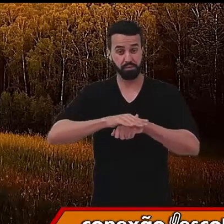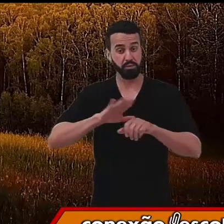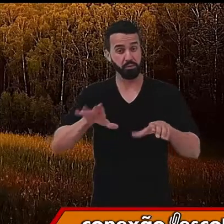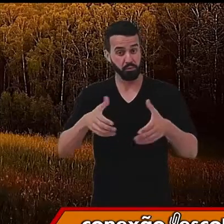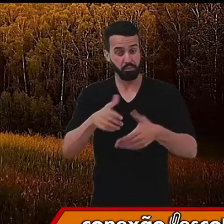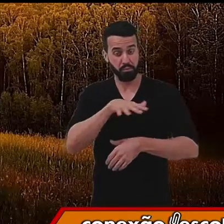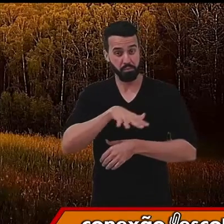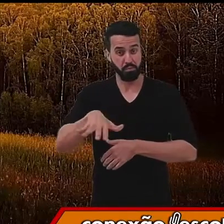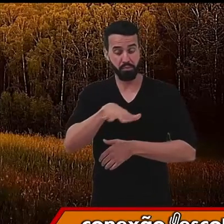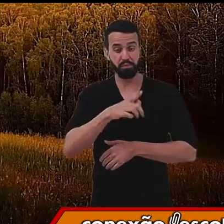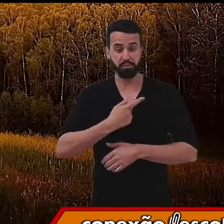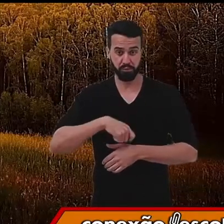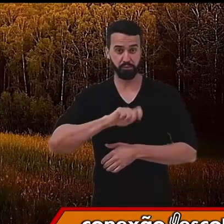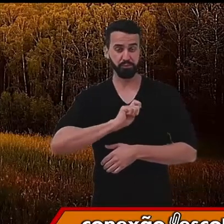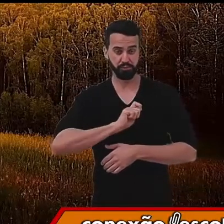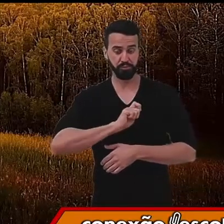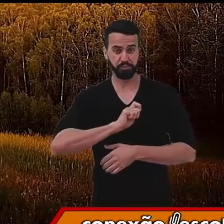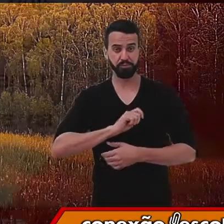Espanhola.